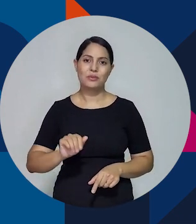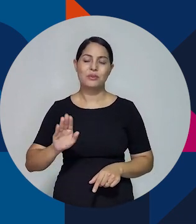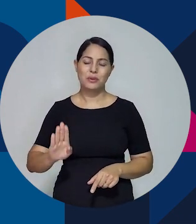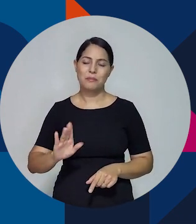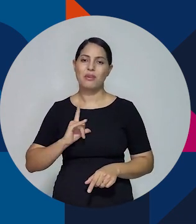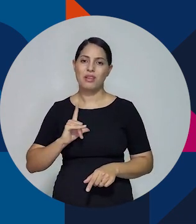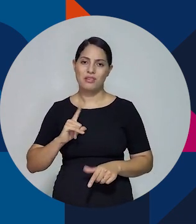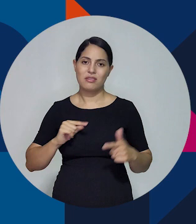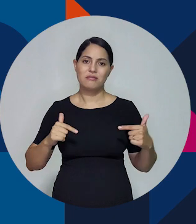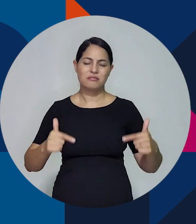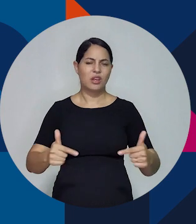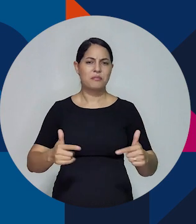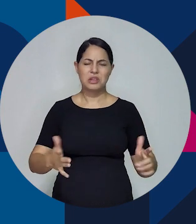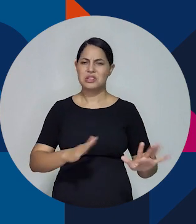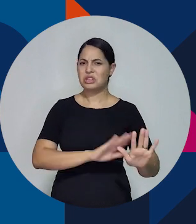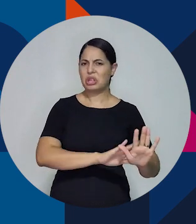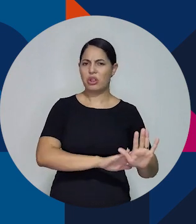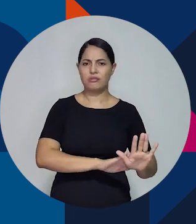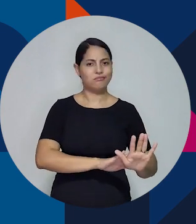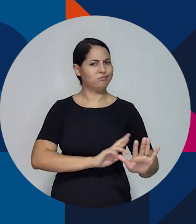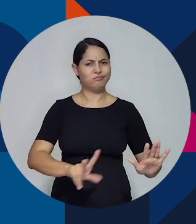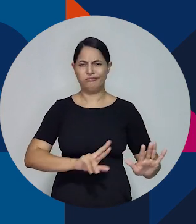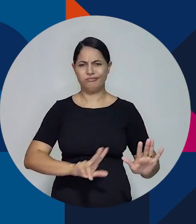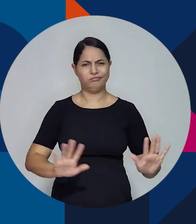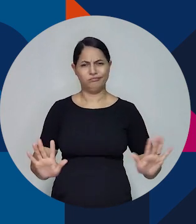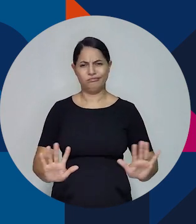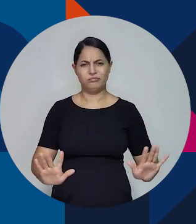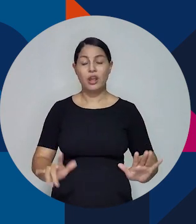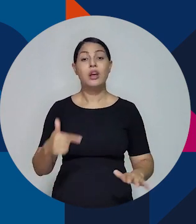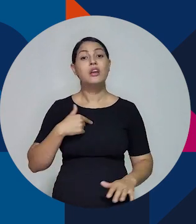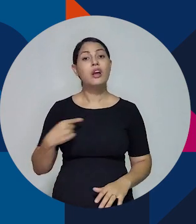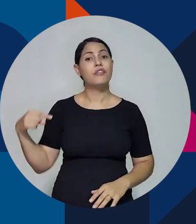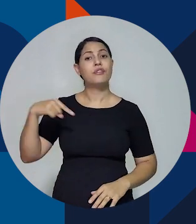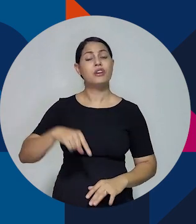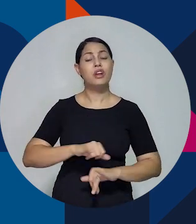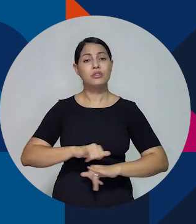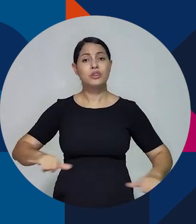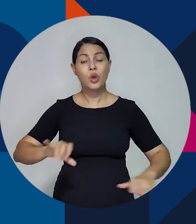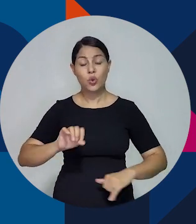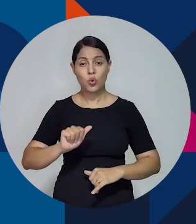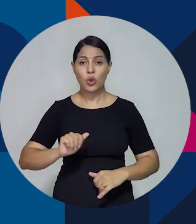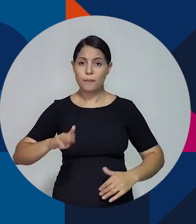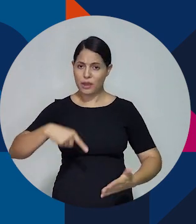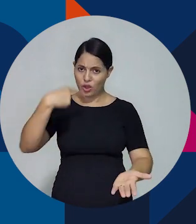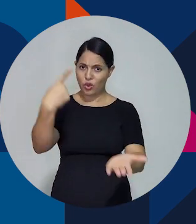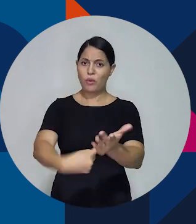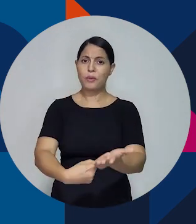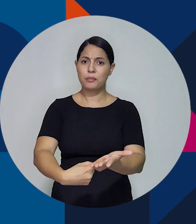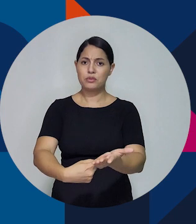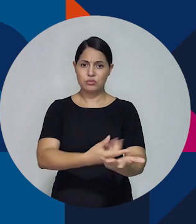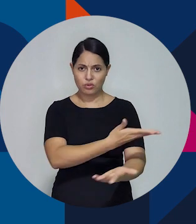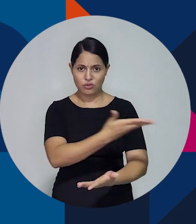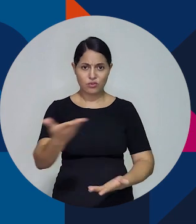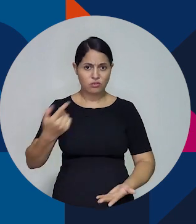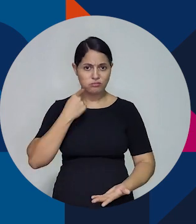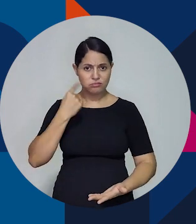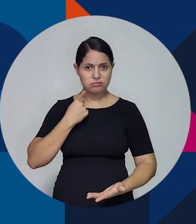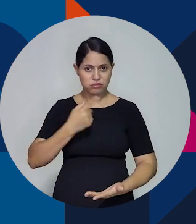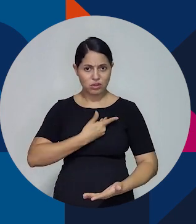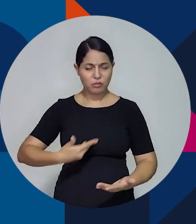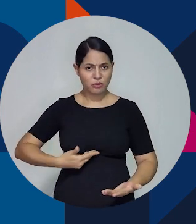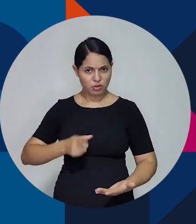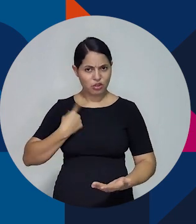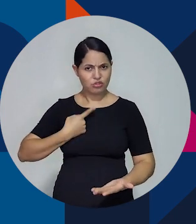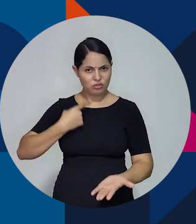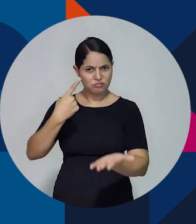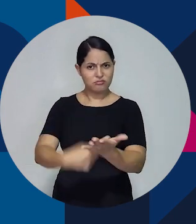para a sociedade, não para governos ou ideologias, sejam quais forem. Nesse dia, eu reforço ainda o compromisso da OAB com a defesa das prerrogativas